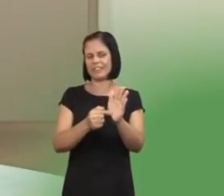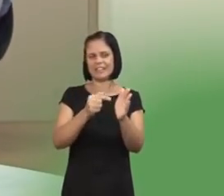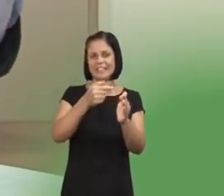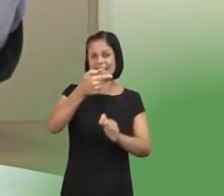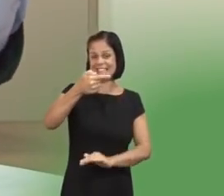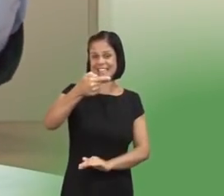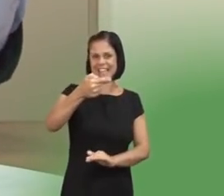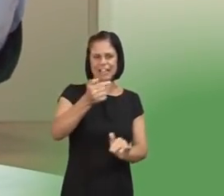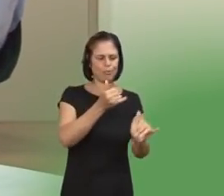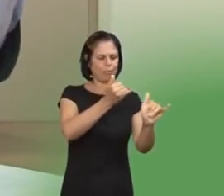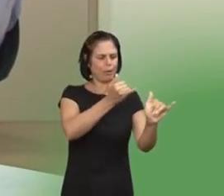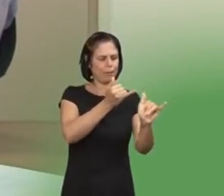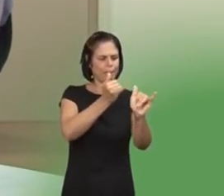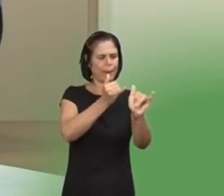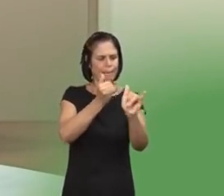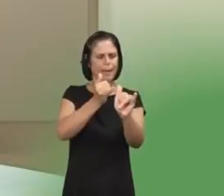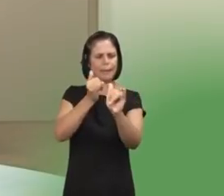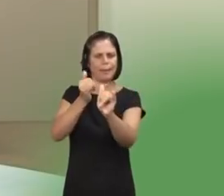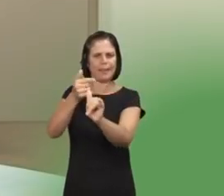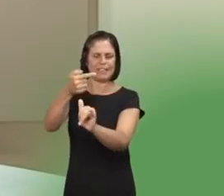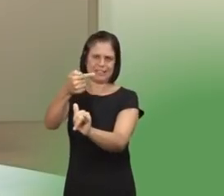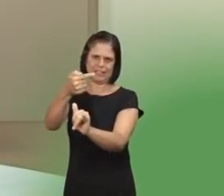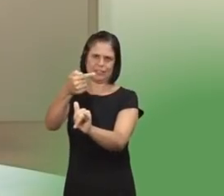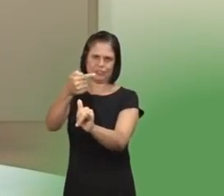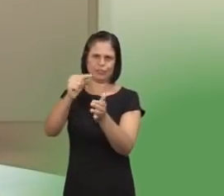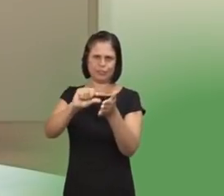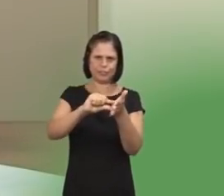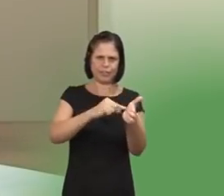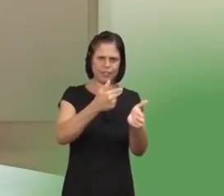das 7 trombetas, né? Ali desde o